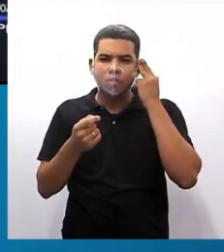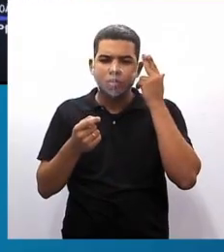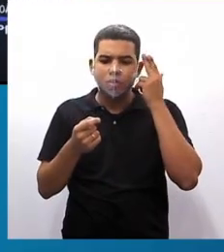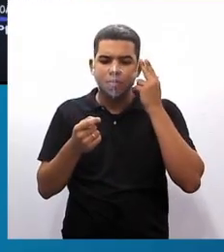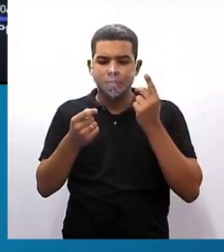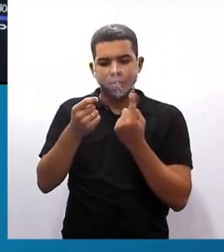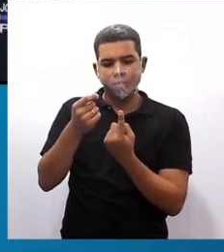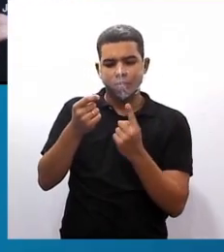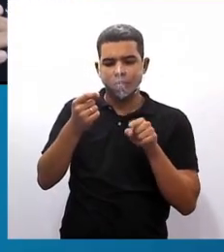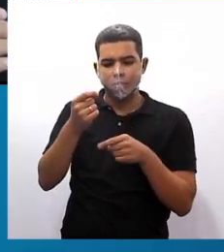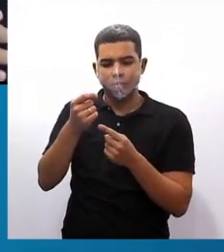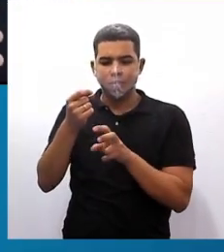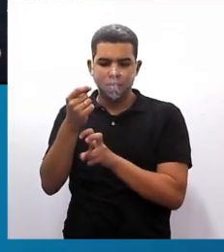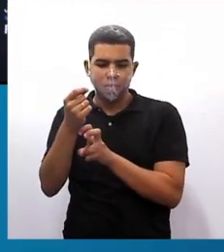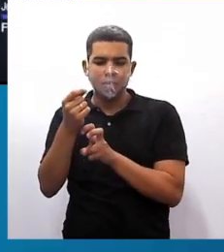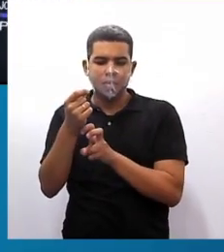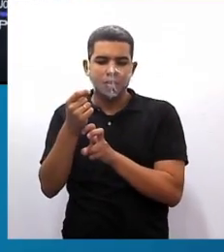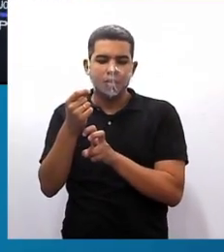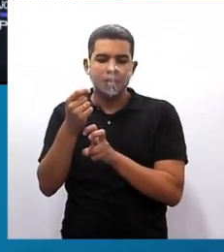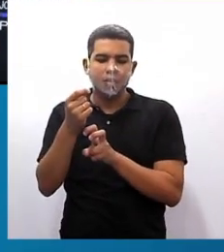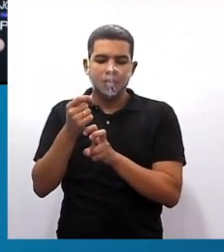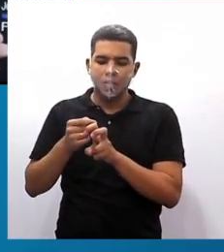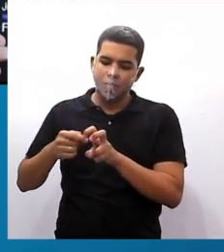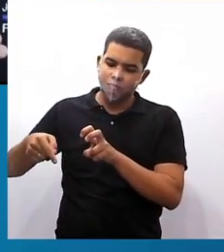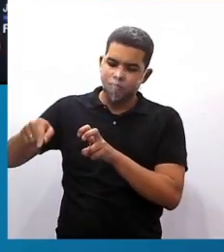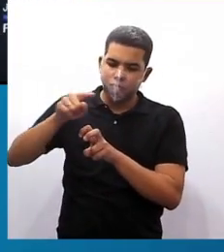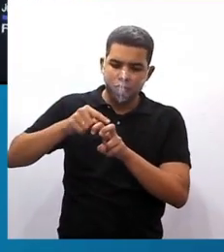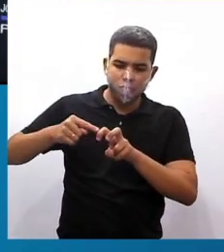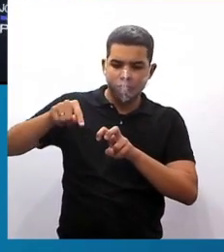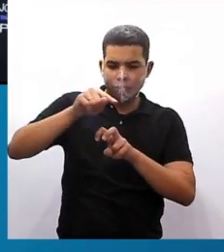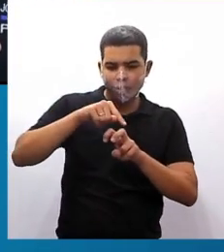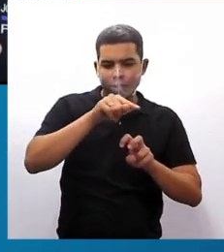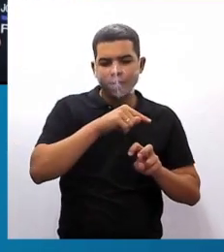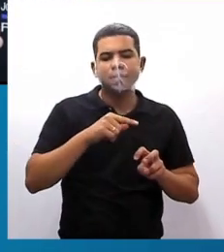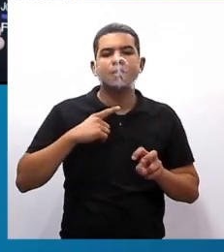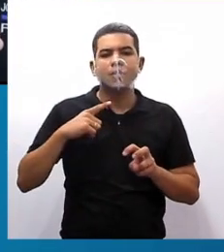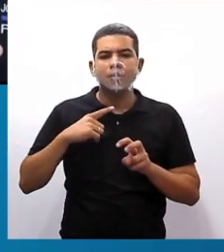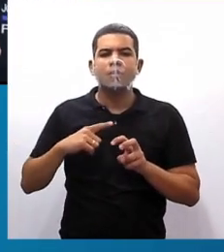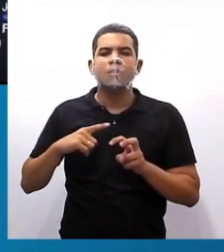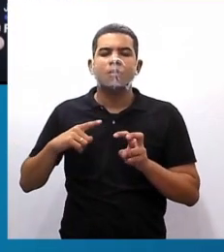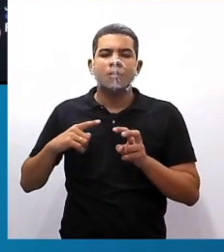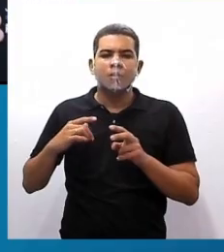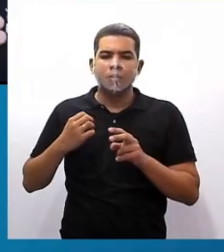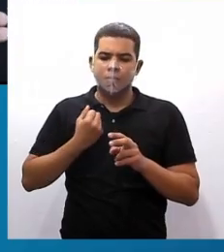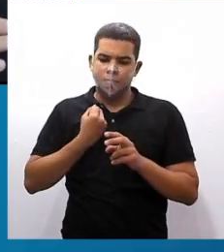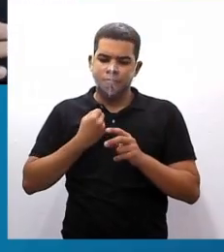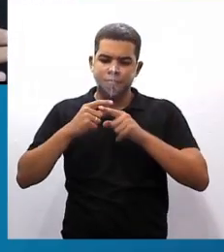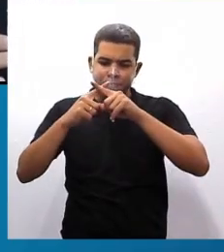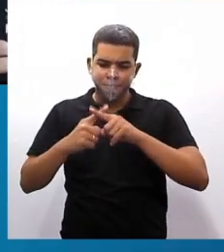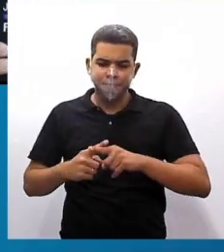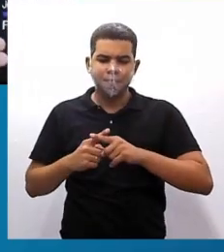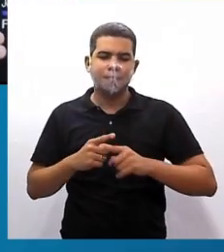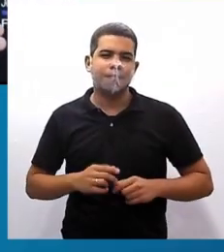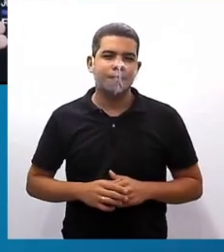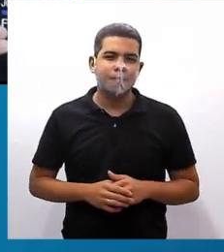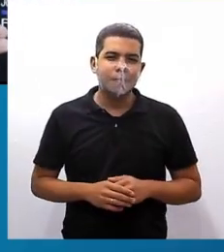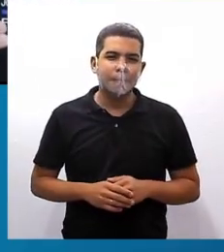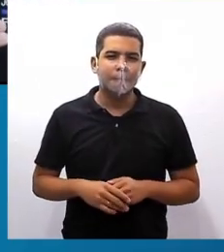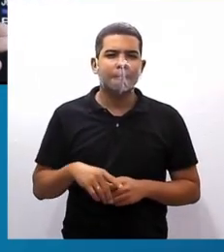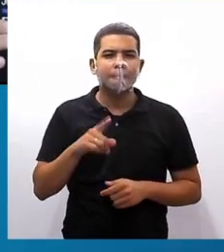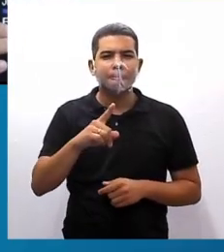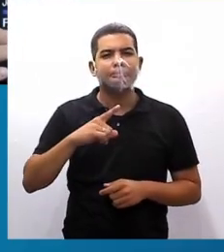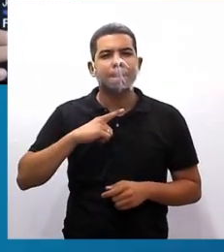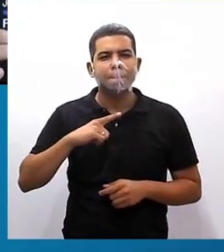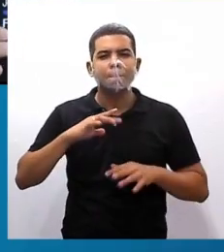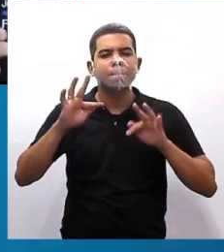1,5 multiplicando com todos de cima. Vou passar para o segundo número, segunda casa, multiplica 1 com todos os números. Aí você, no